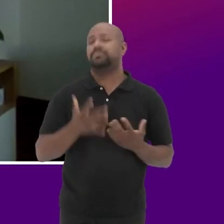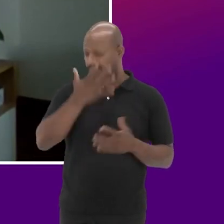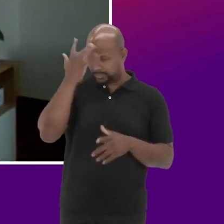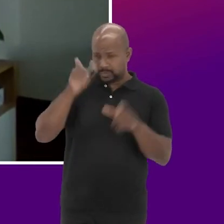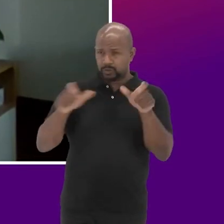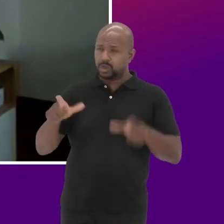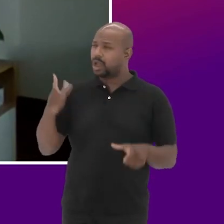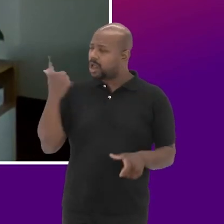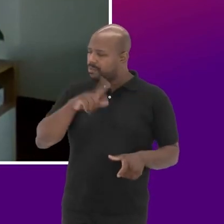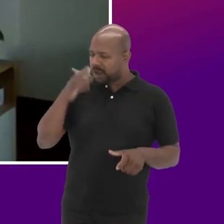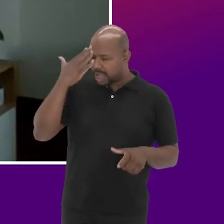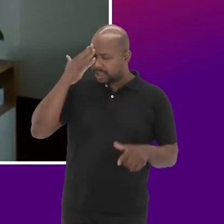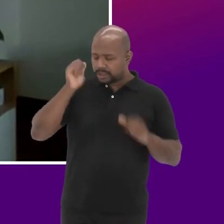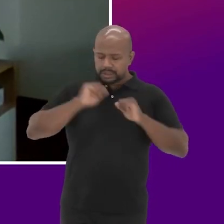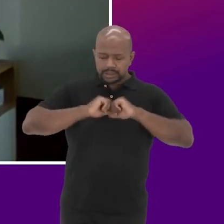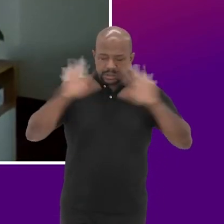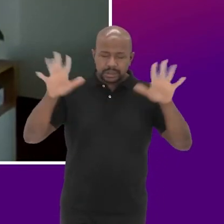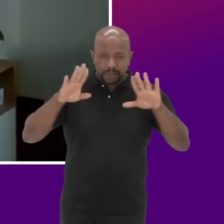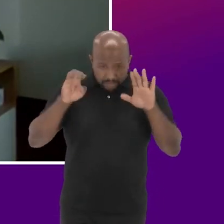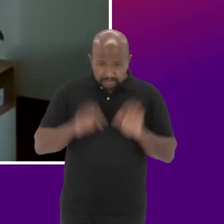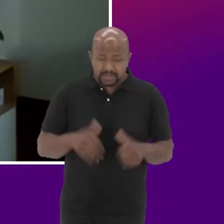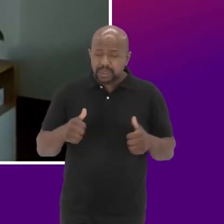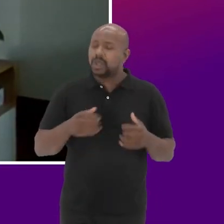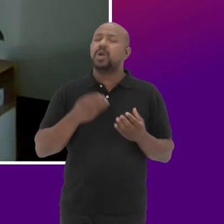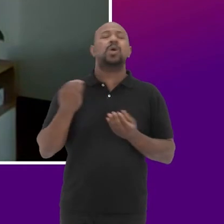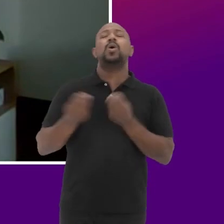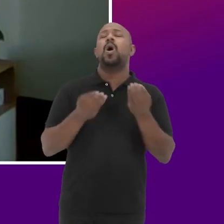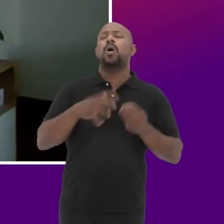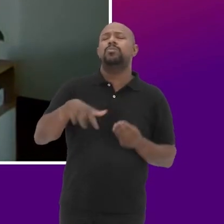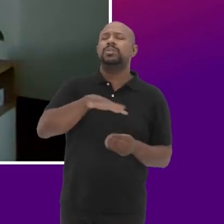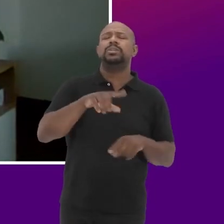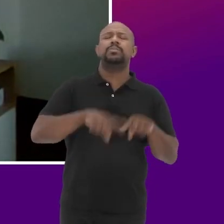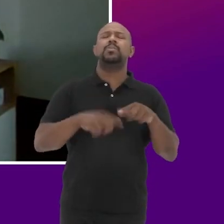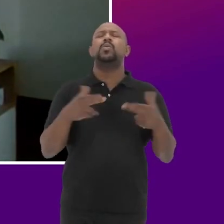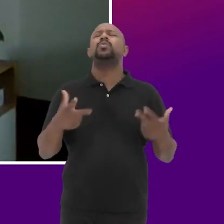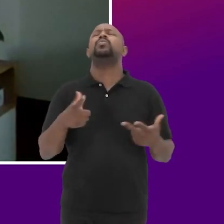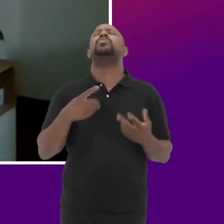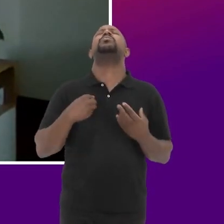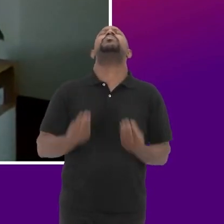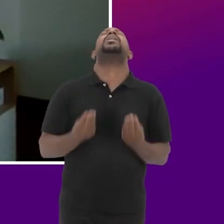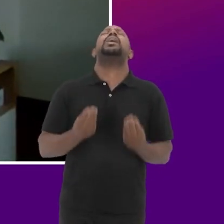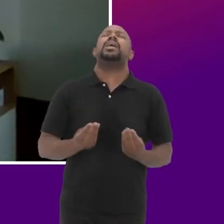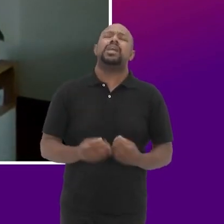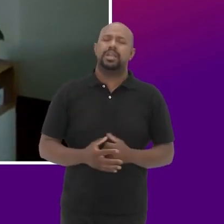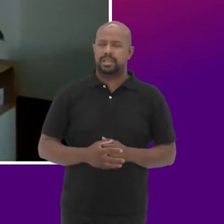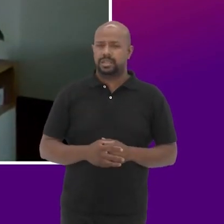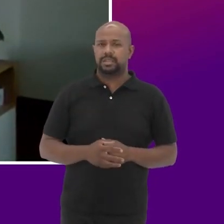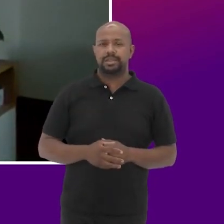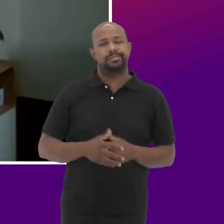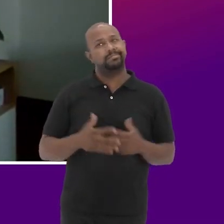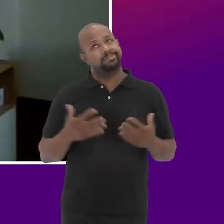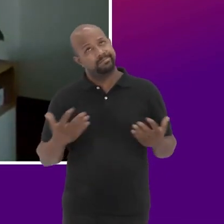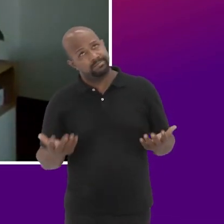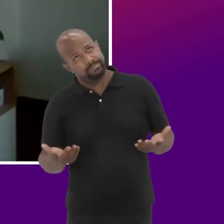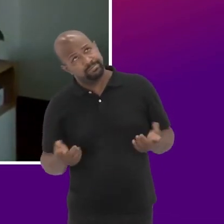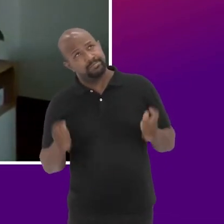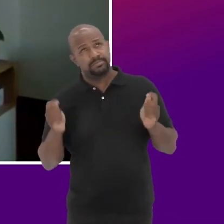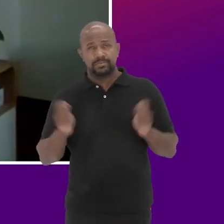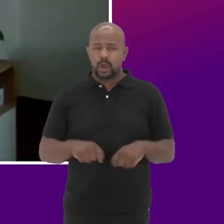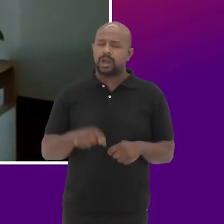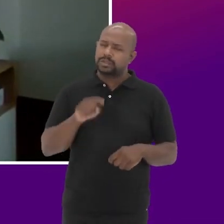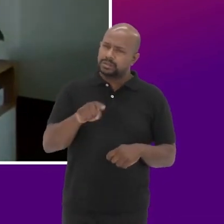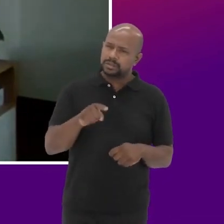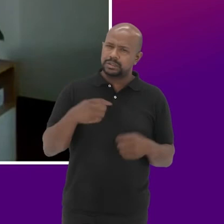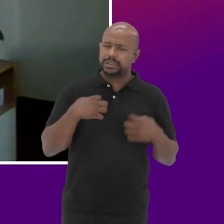que os usuários entendam totalmente como é que esse tipo de produto funciona e possam